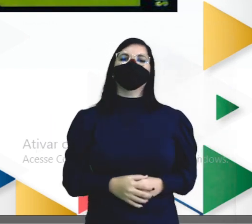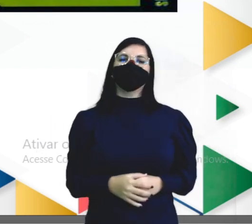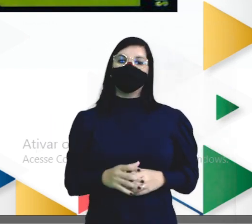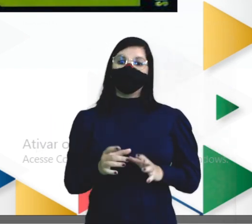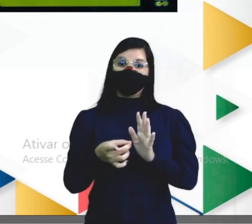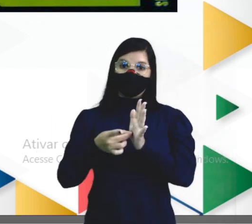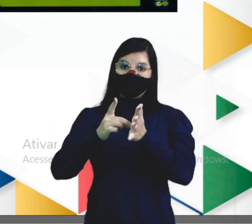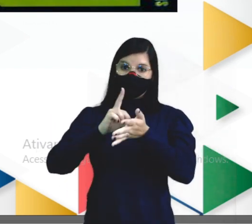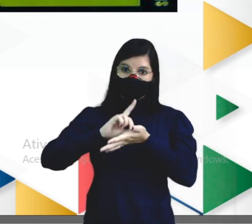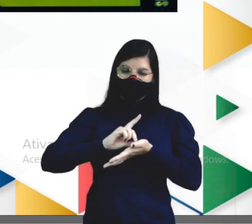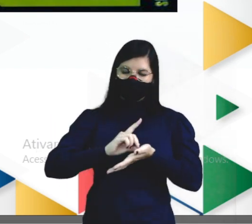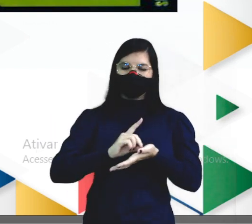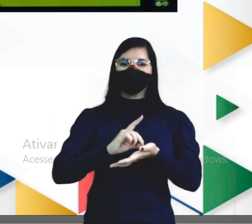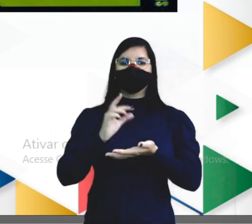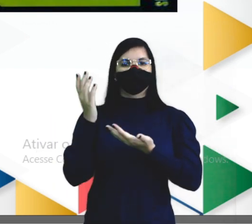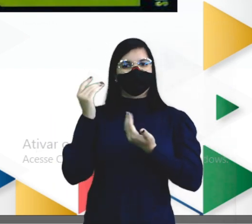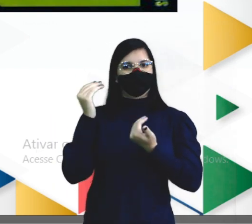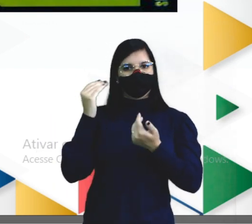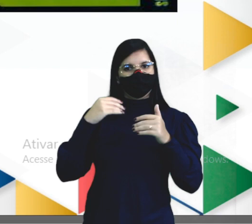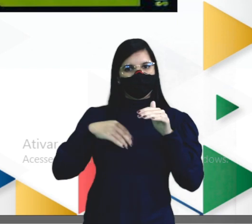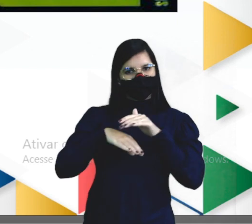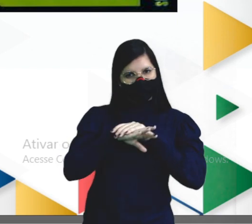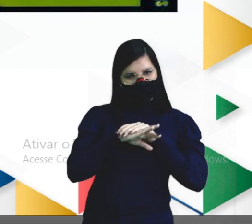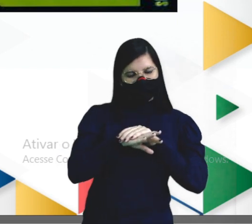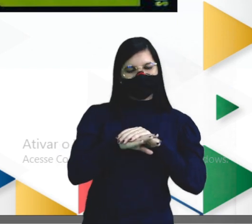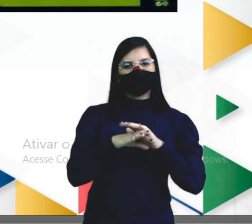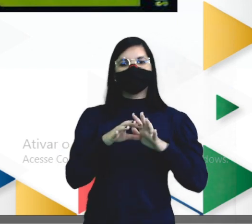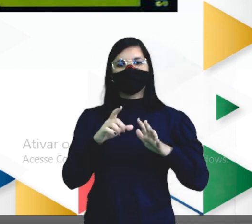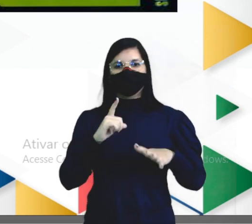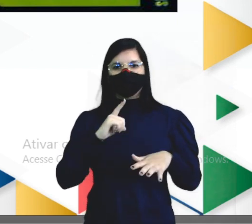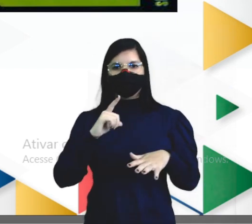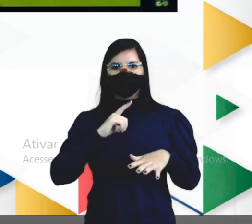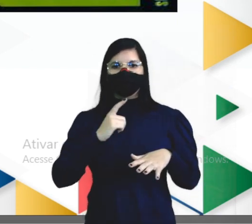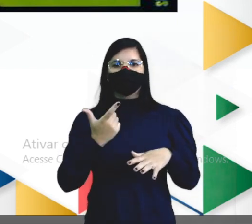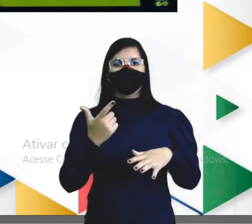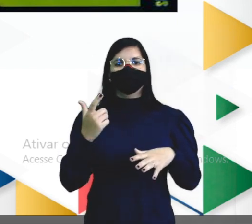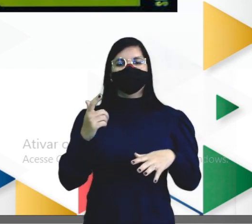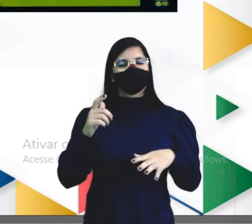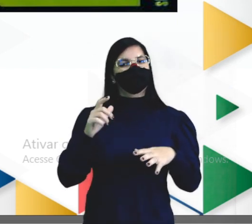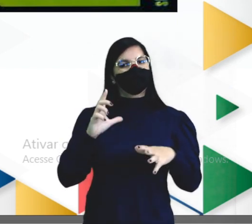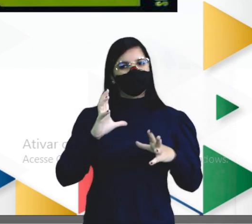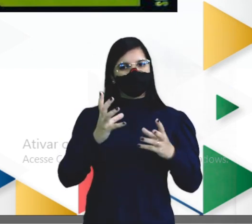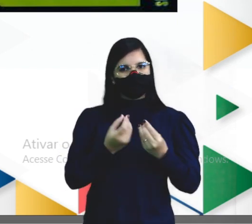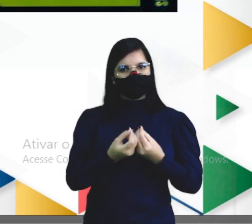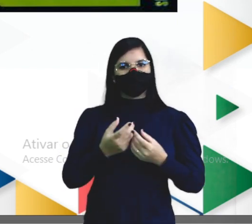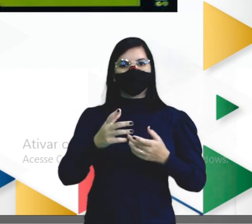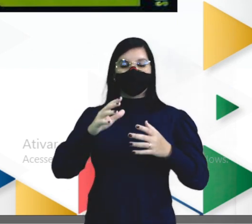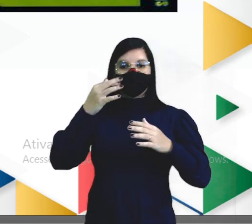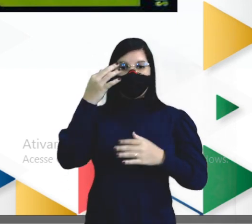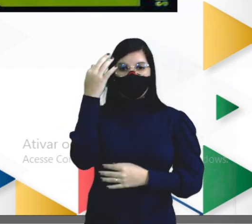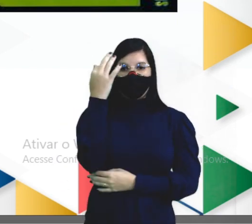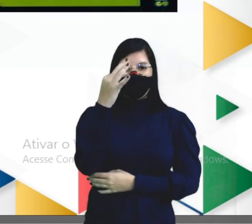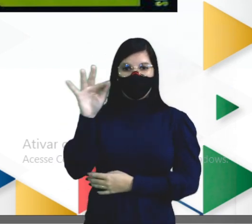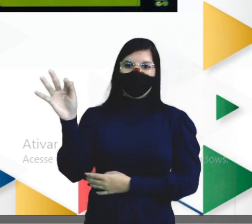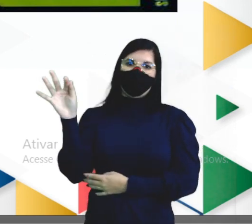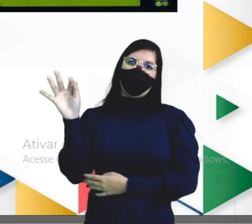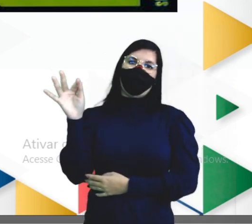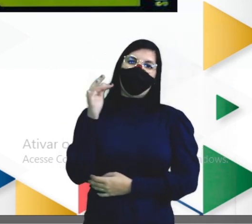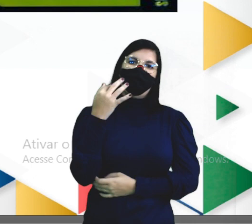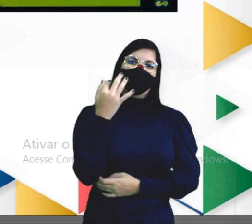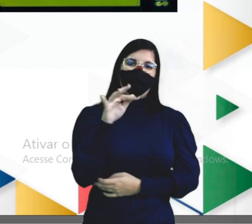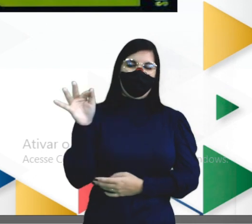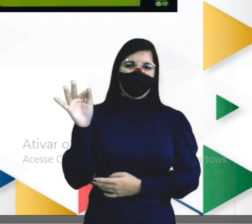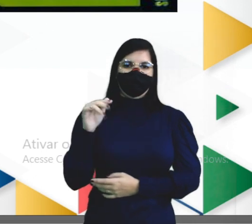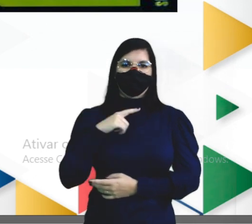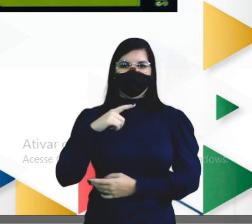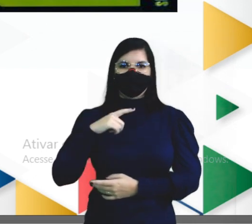antes disso, também da Jovem Guarda e da Tropicália, tivemos influências também das quadrilhas francesas, e também pelas composições